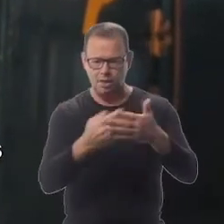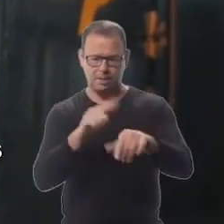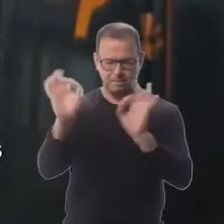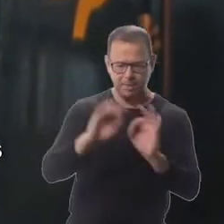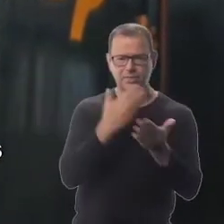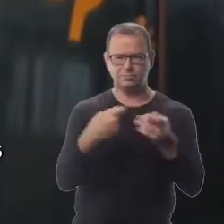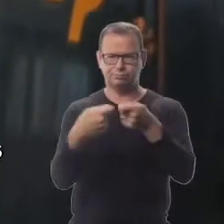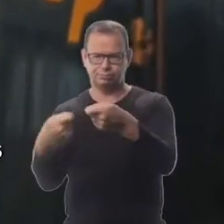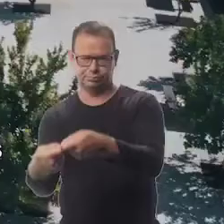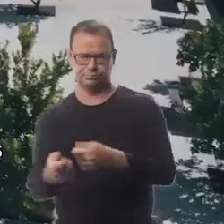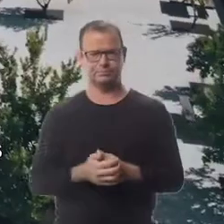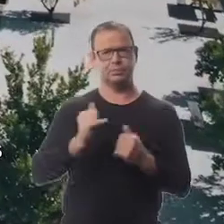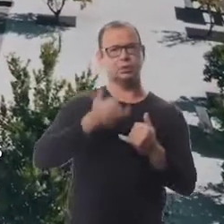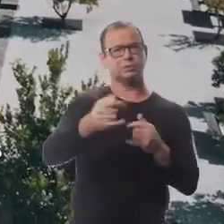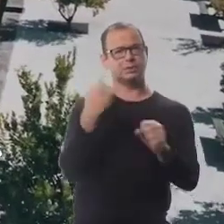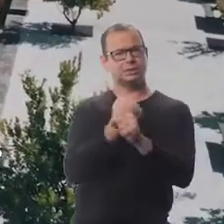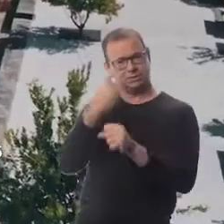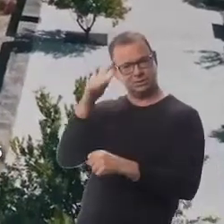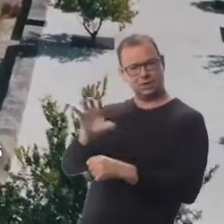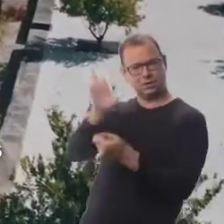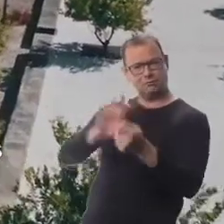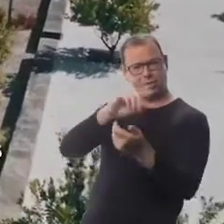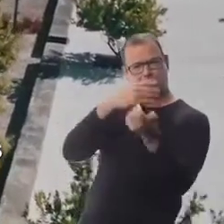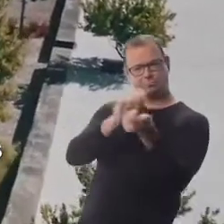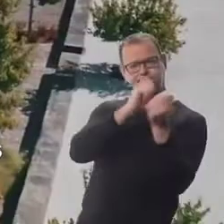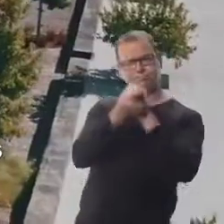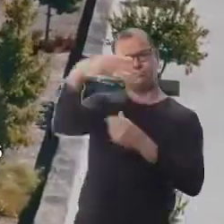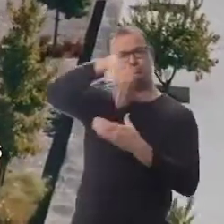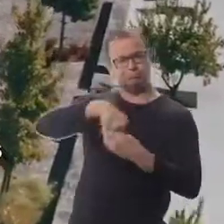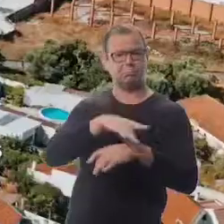surgindo como forma complementar ao serviço que já se fazia nos vários postos